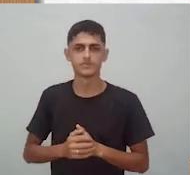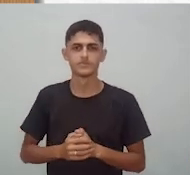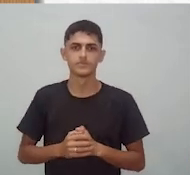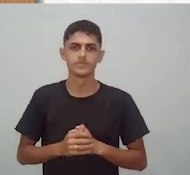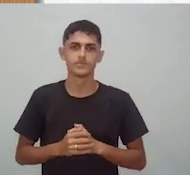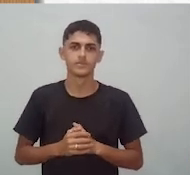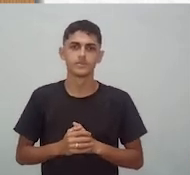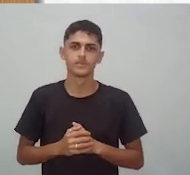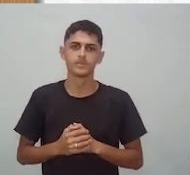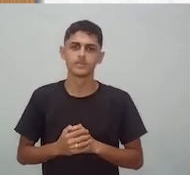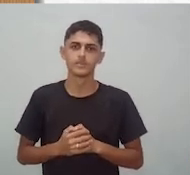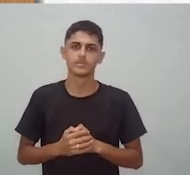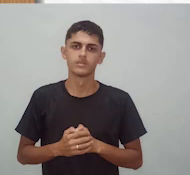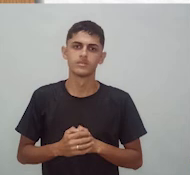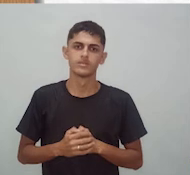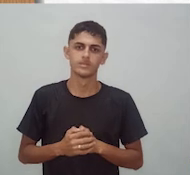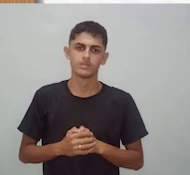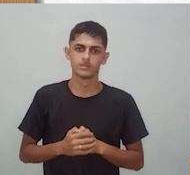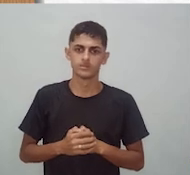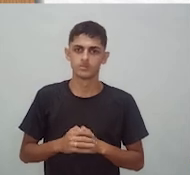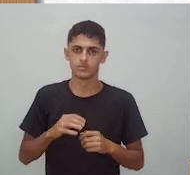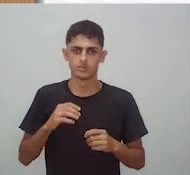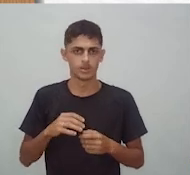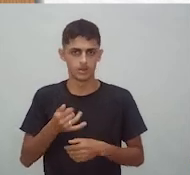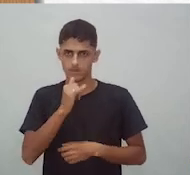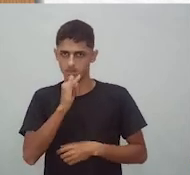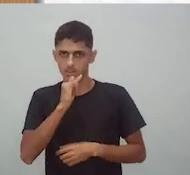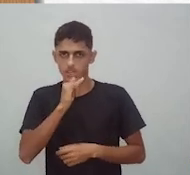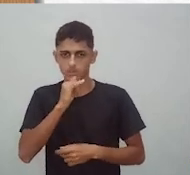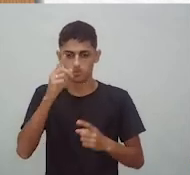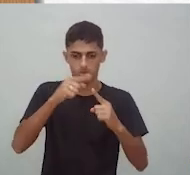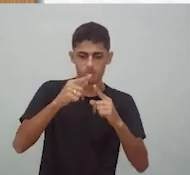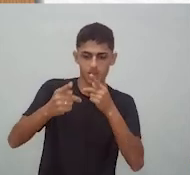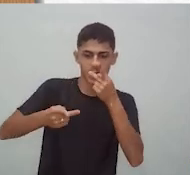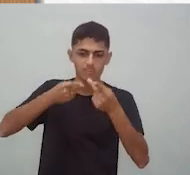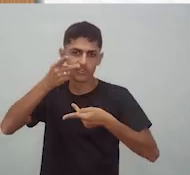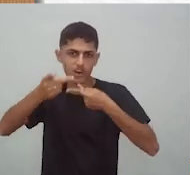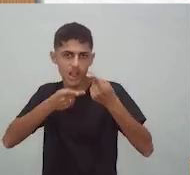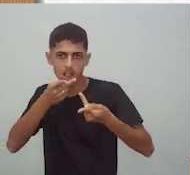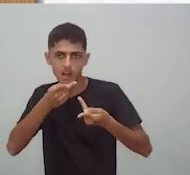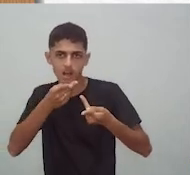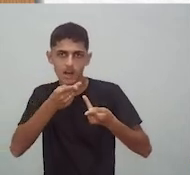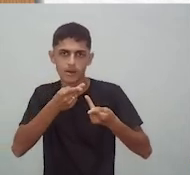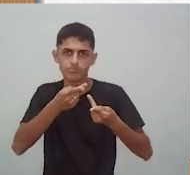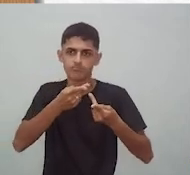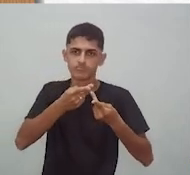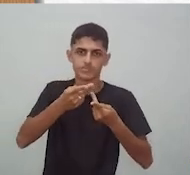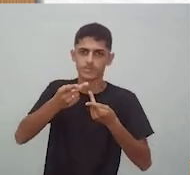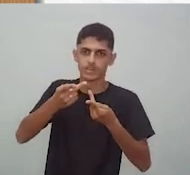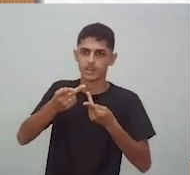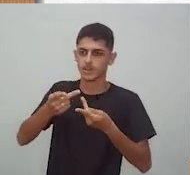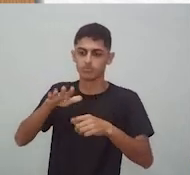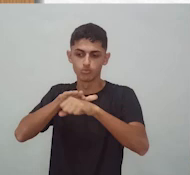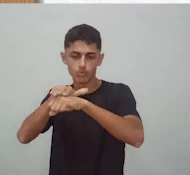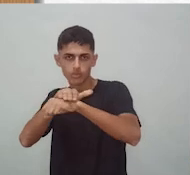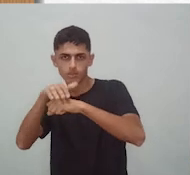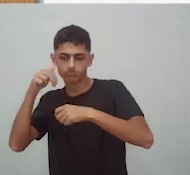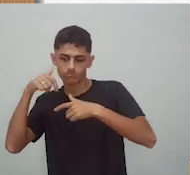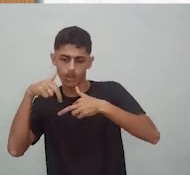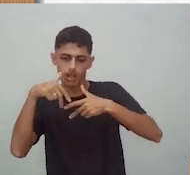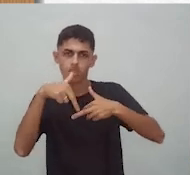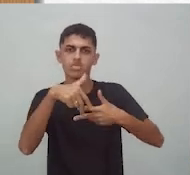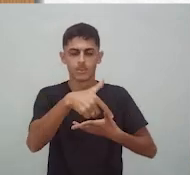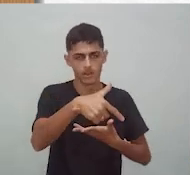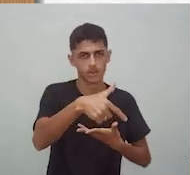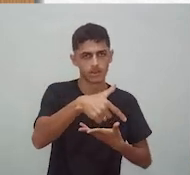os dias, como é o caso de falar, de se comunicar, de andar. Enfim, vocês viram qual é a função do nosso sistema nervoso,